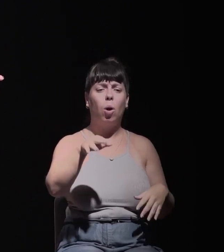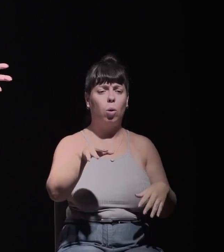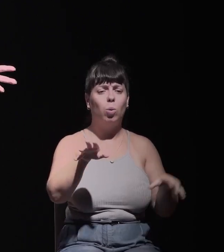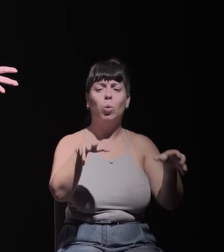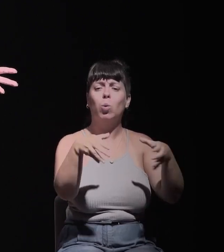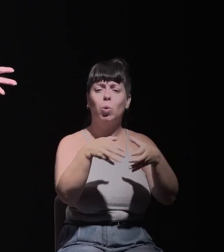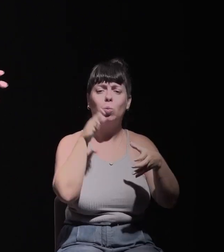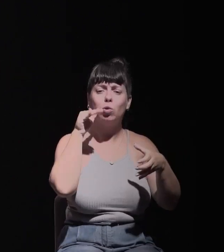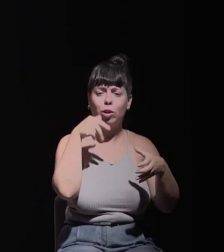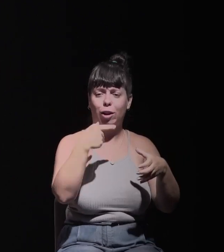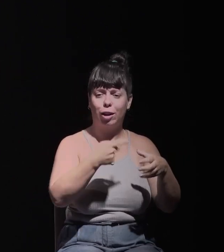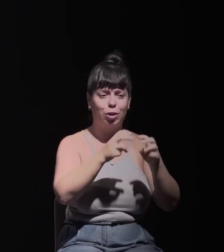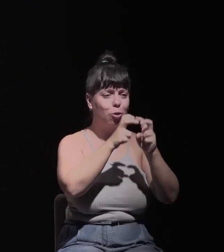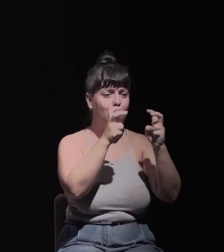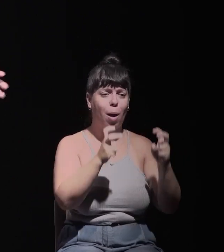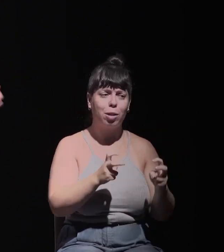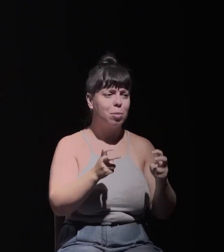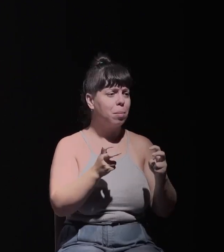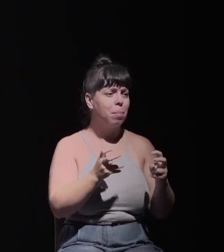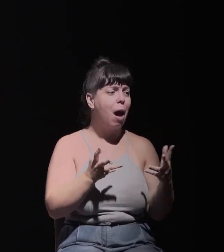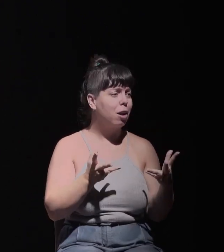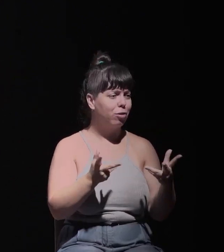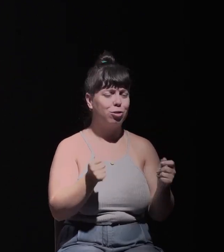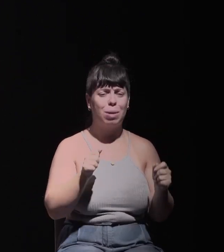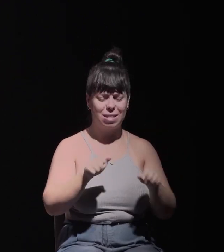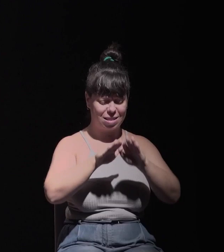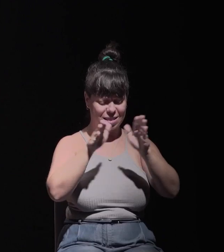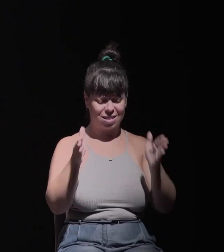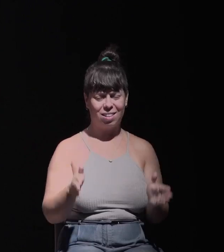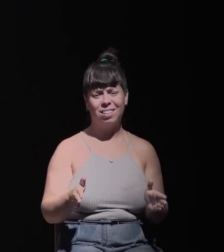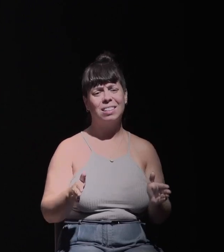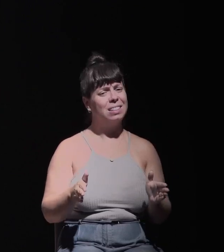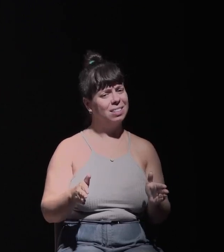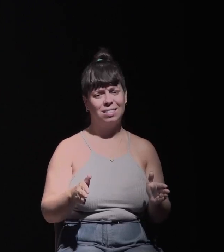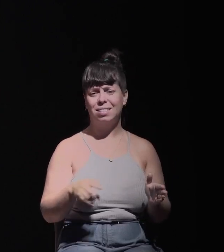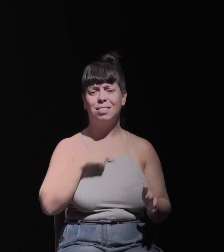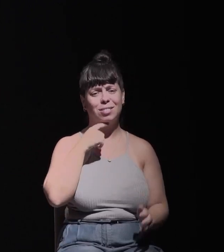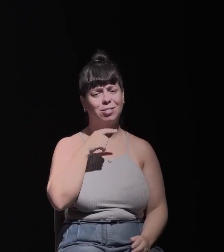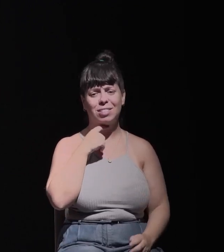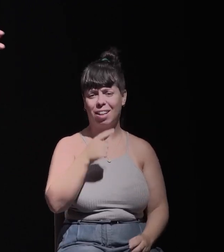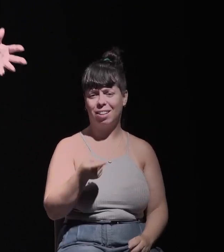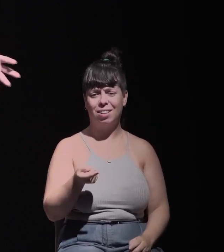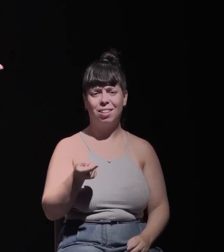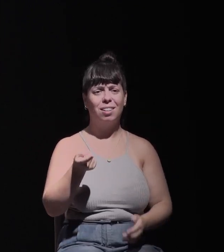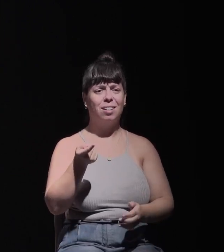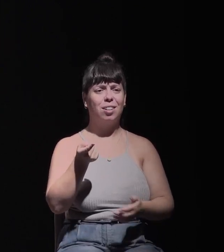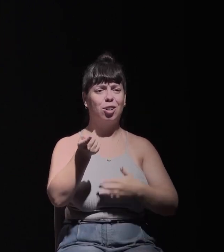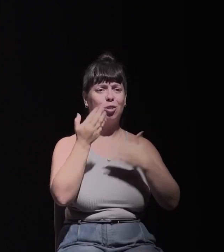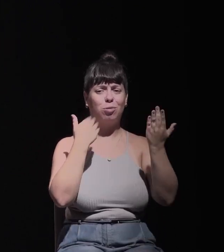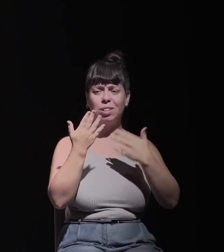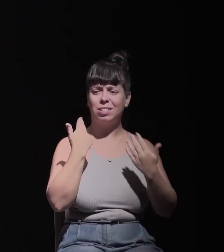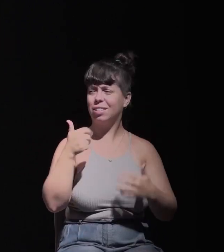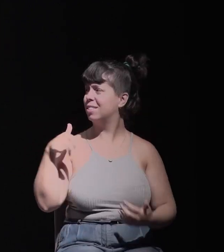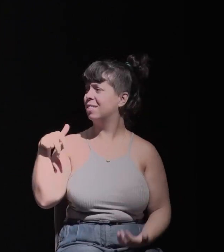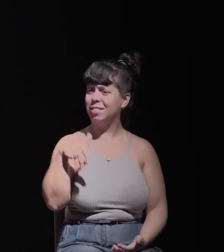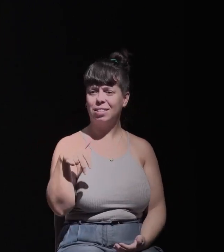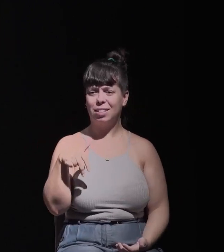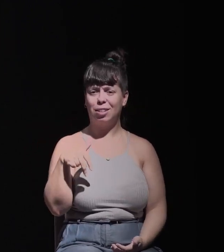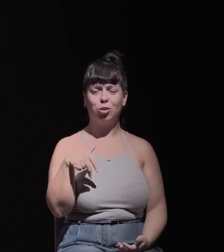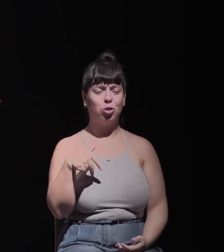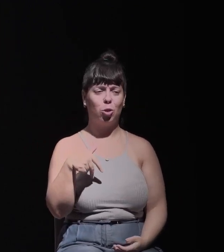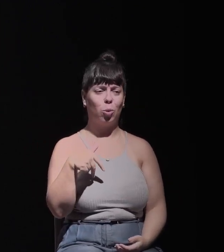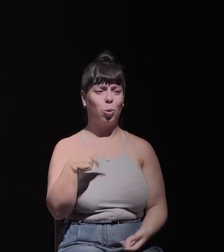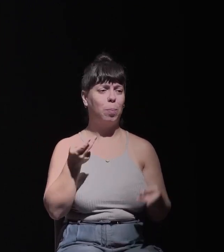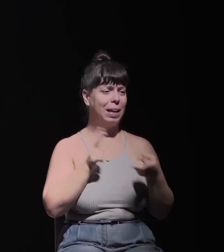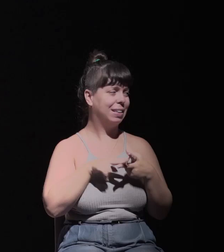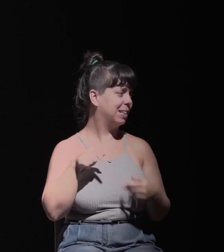foi incrível, sempre incrível comigo e tudo mais, mas esse púlpito está datado. Não dá mais para a gente ficar conversando assim, eu presa aqui atrás.